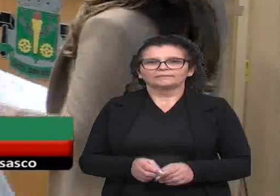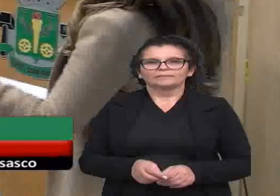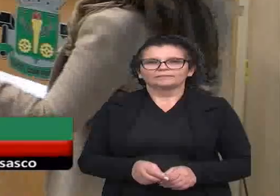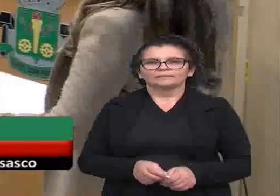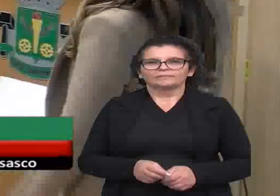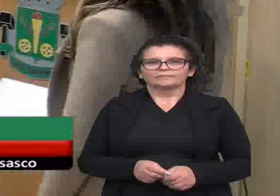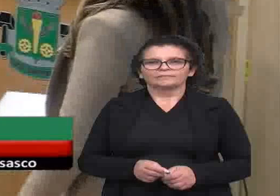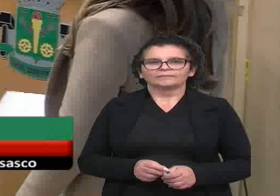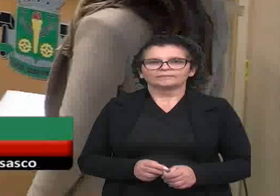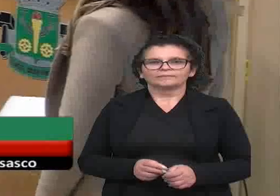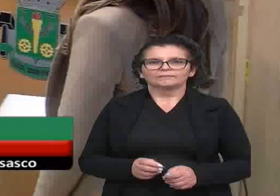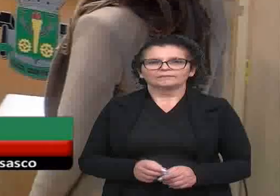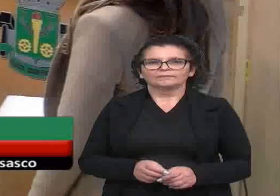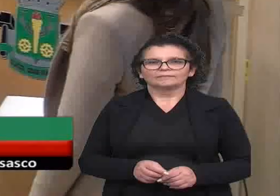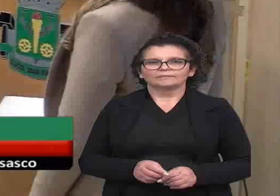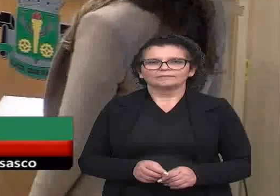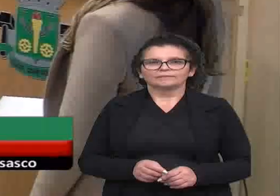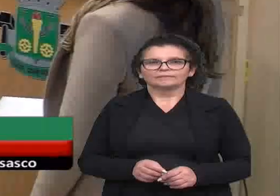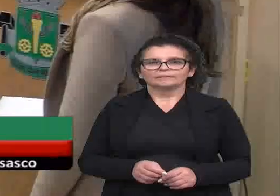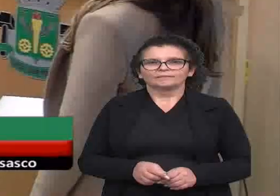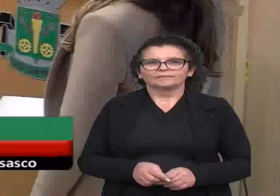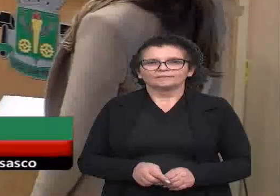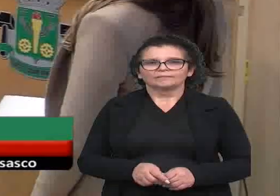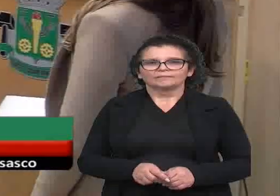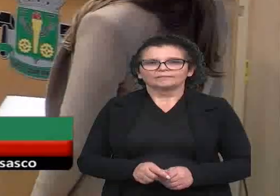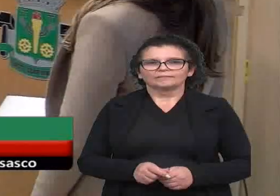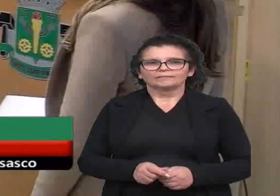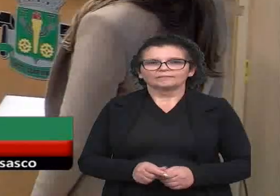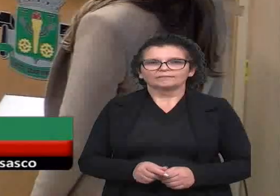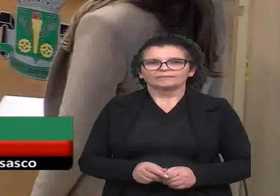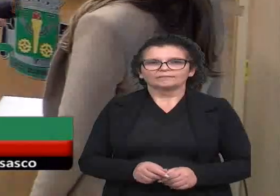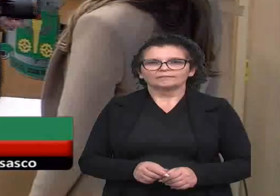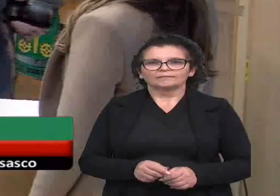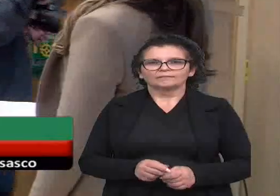projeto. É, na verdade, assim, é porque eu pensei que ela tem.